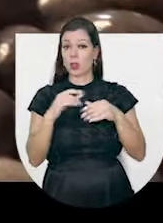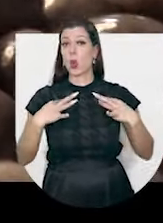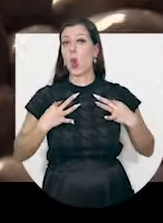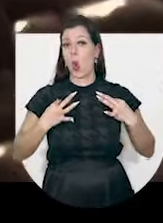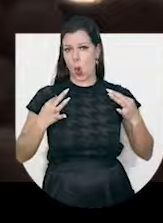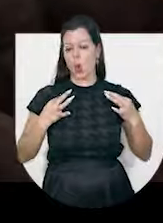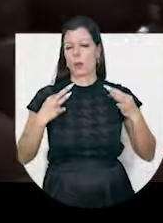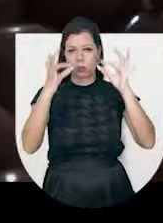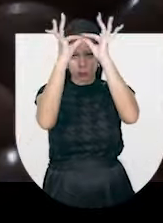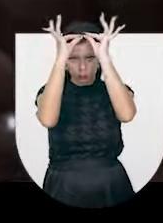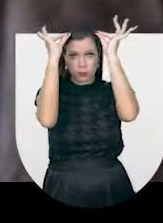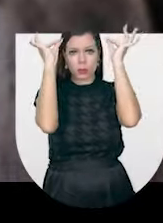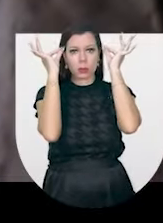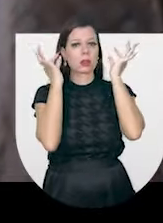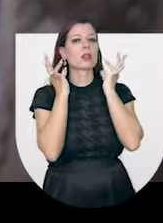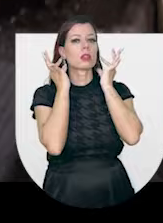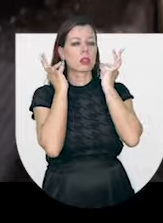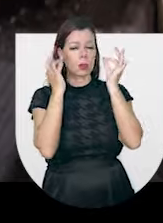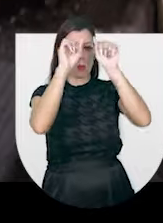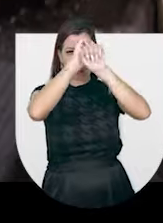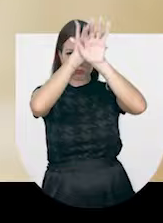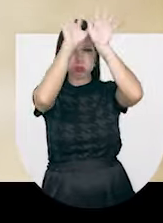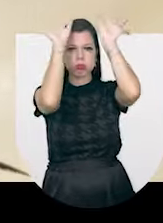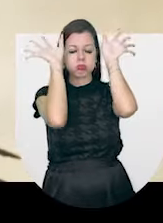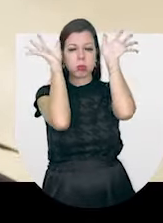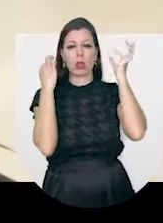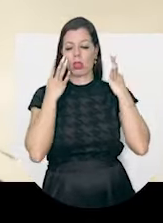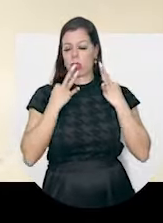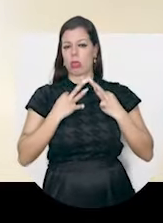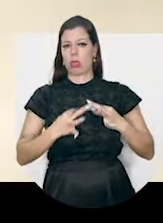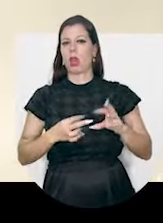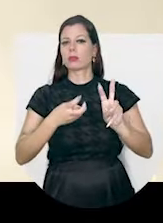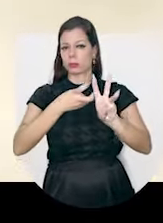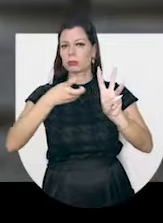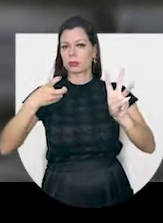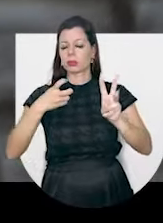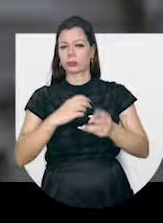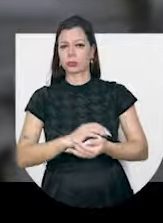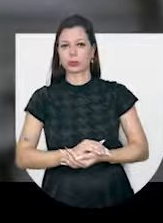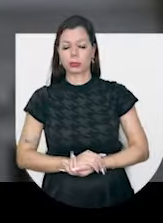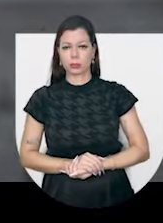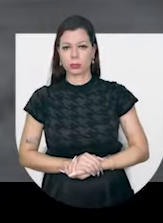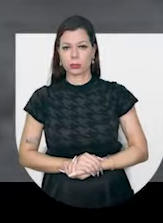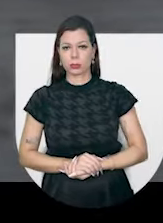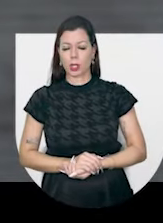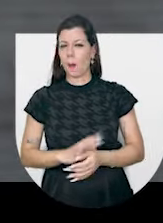Agora eu confecciono roupas, tiaras, brincos, cocares, colares, pinturas indígenas.